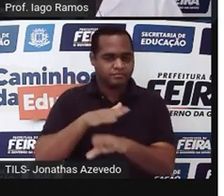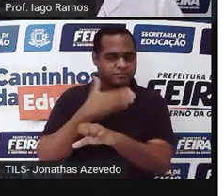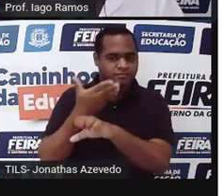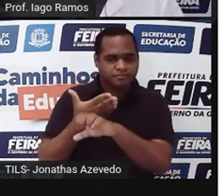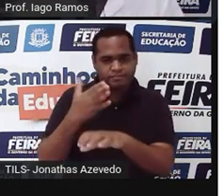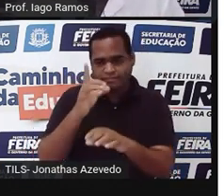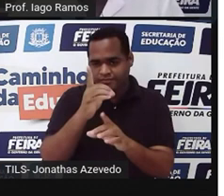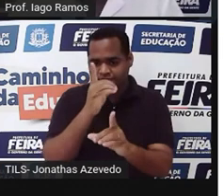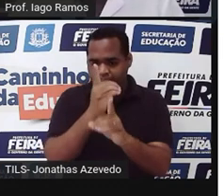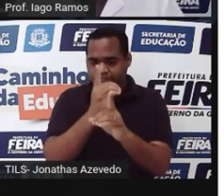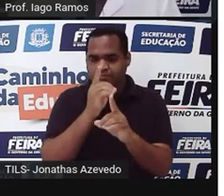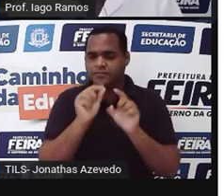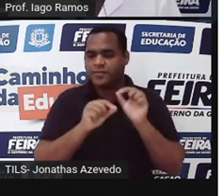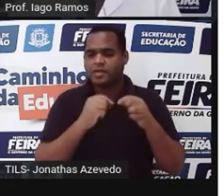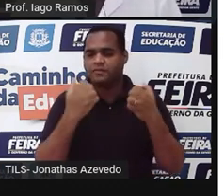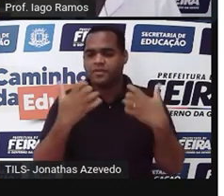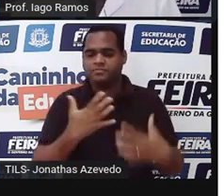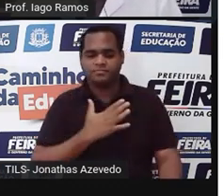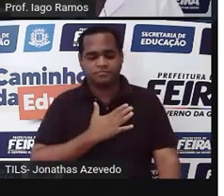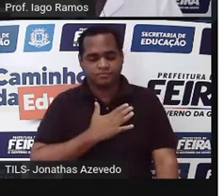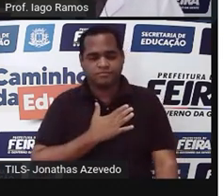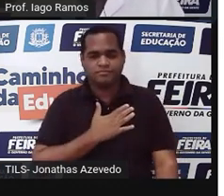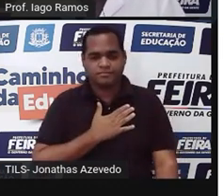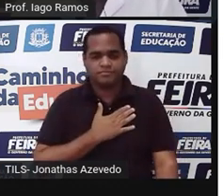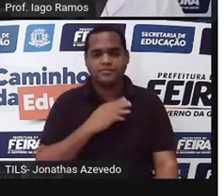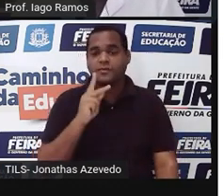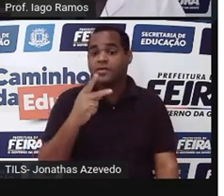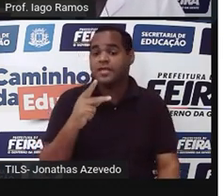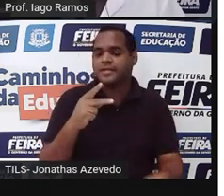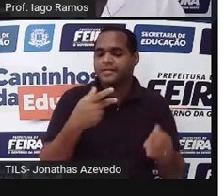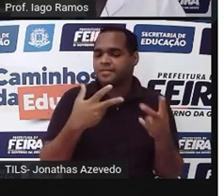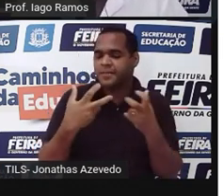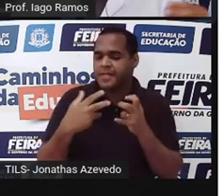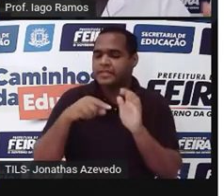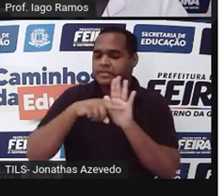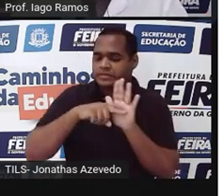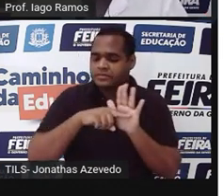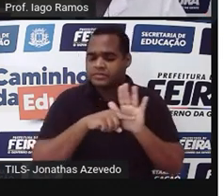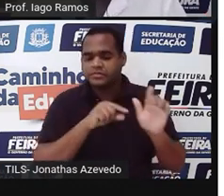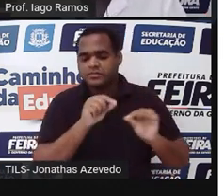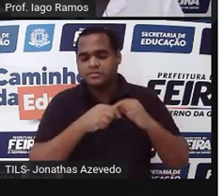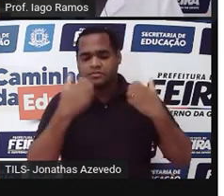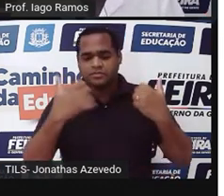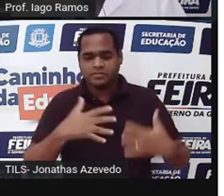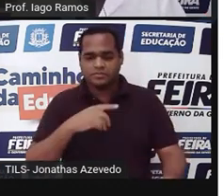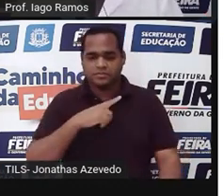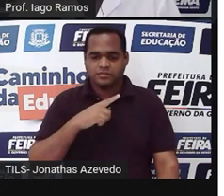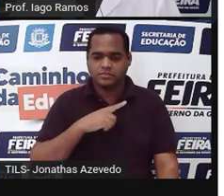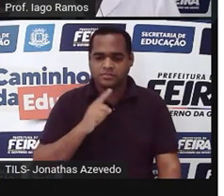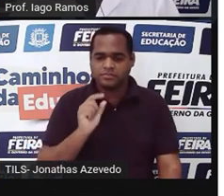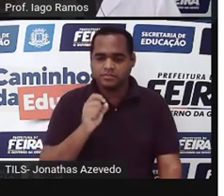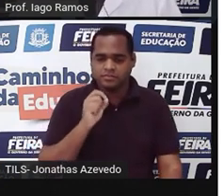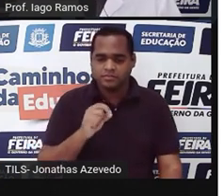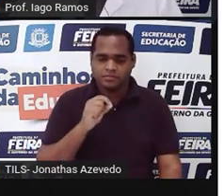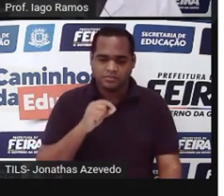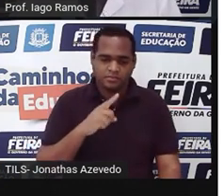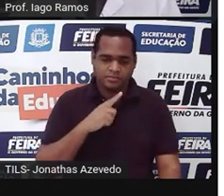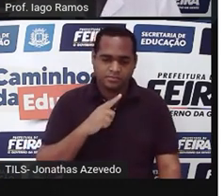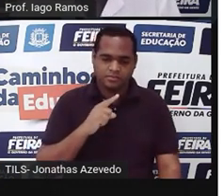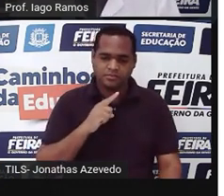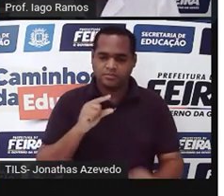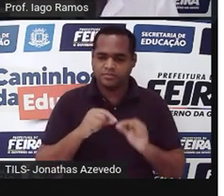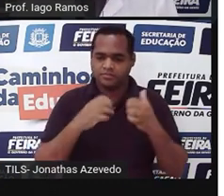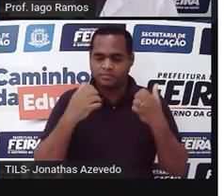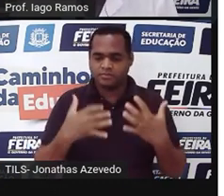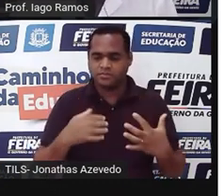encontrar que você mais gostou você vai percebendo onde é que você entendeu mais oo onde é que você